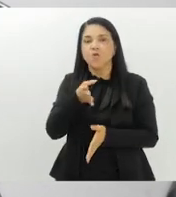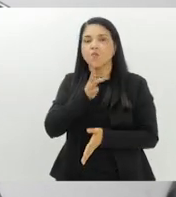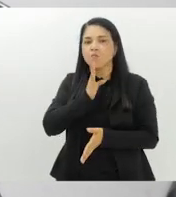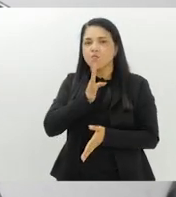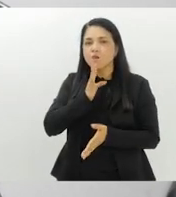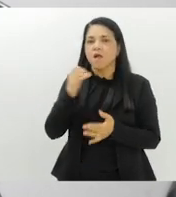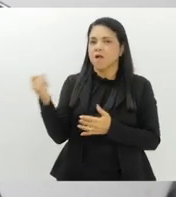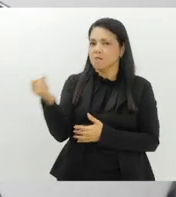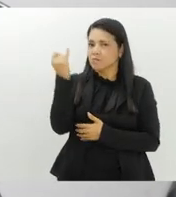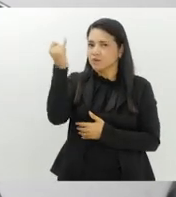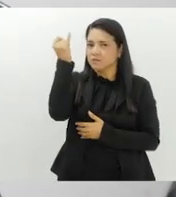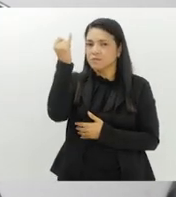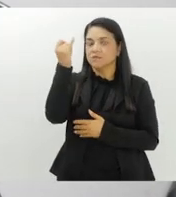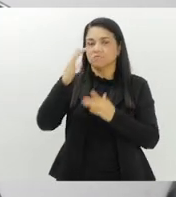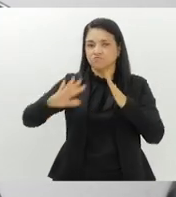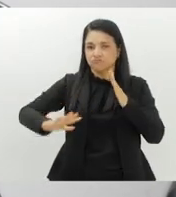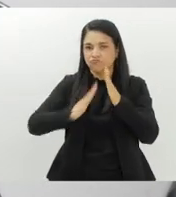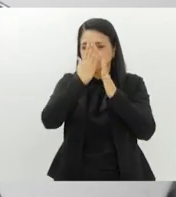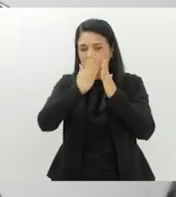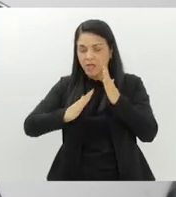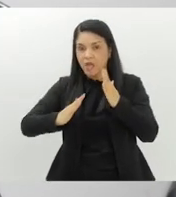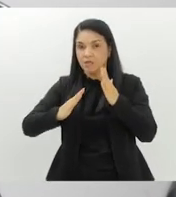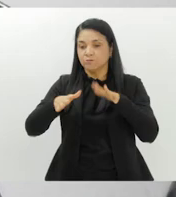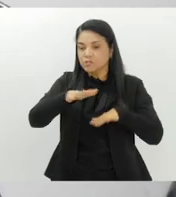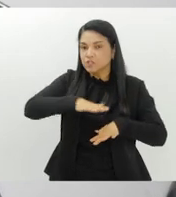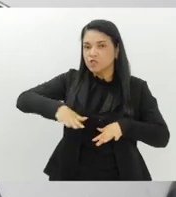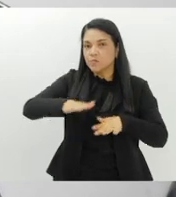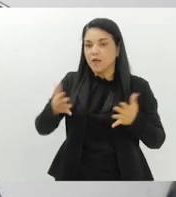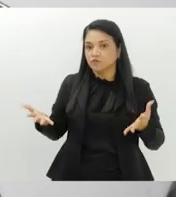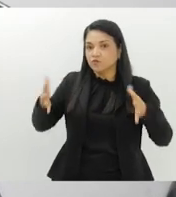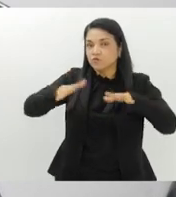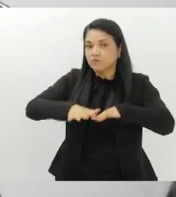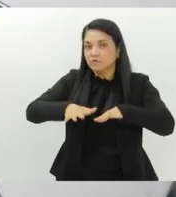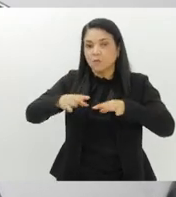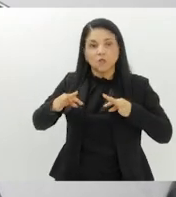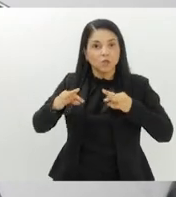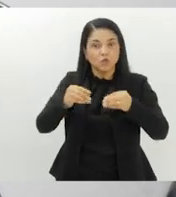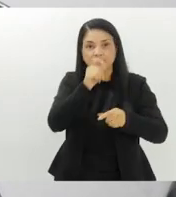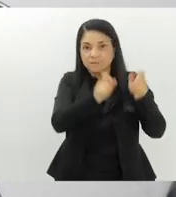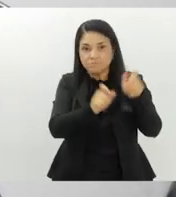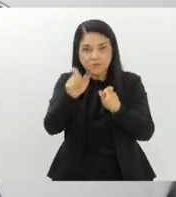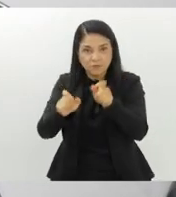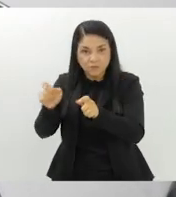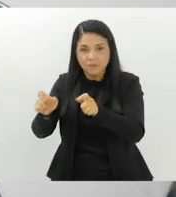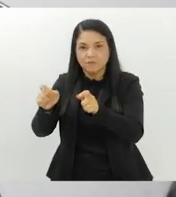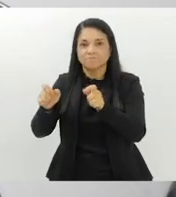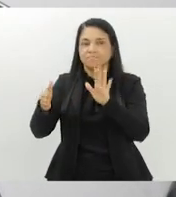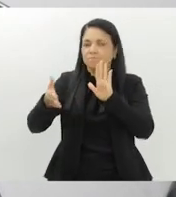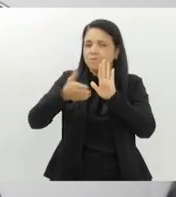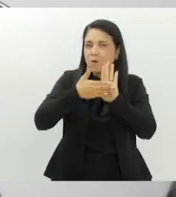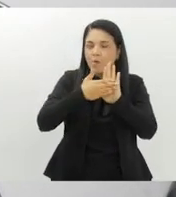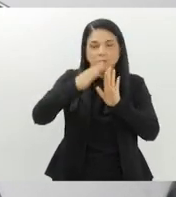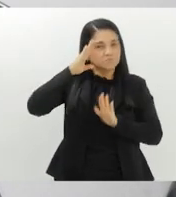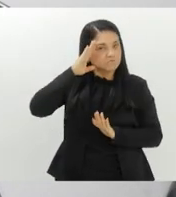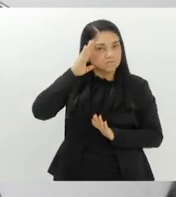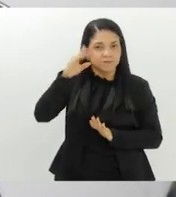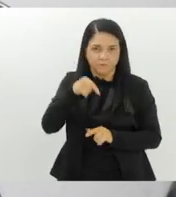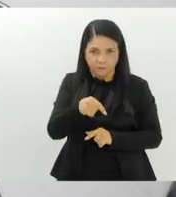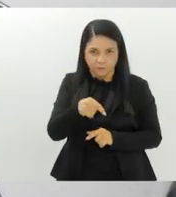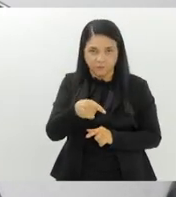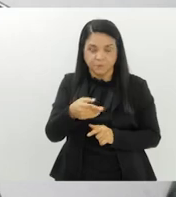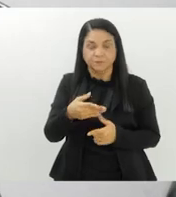de tornar os terreiros espaços inclusivos para todos. Então, essa é a proposição inicial. E